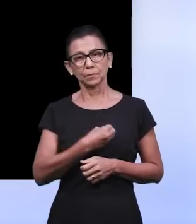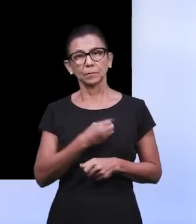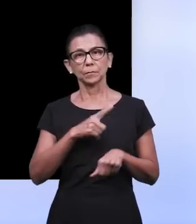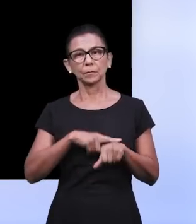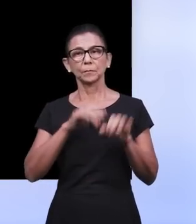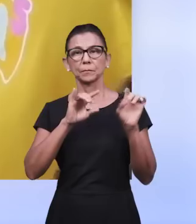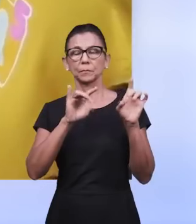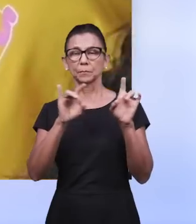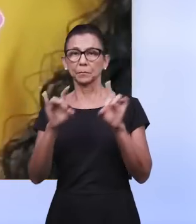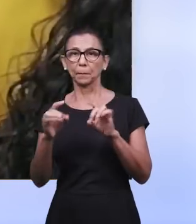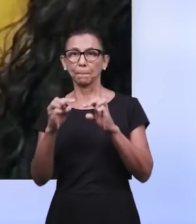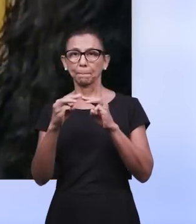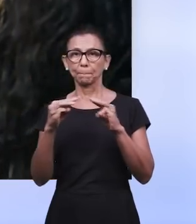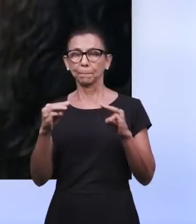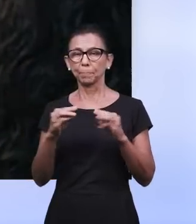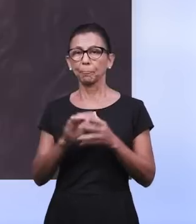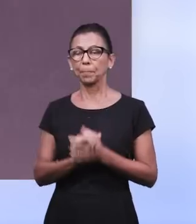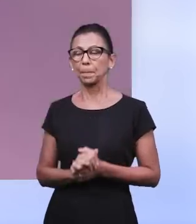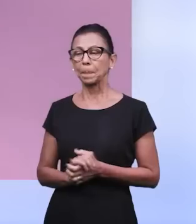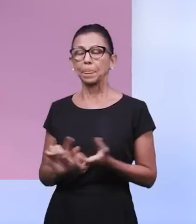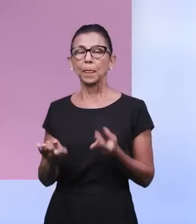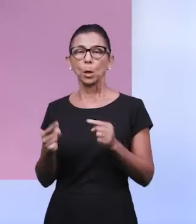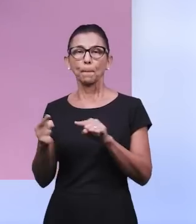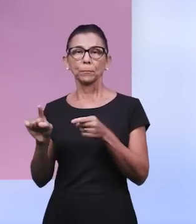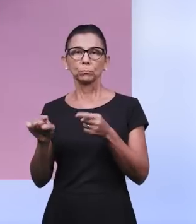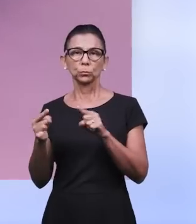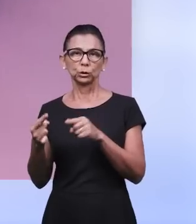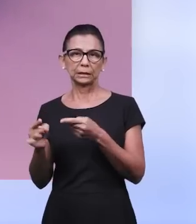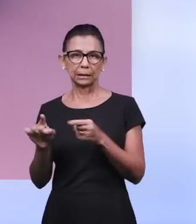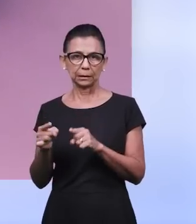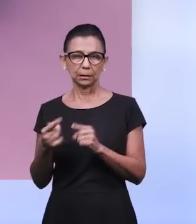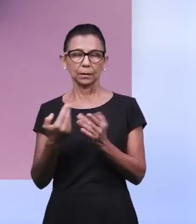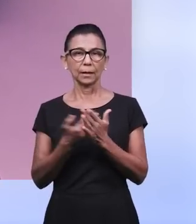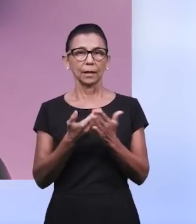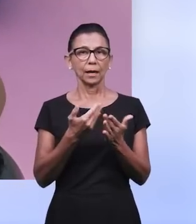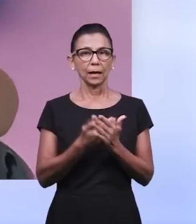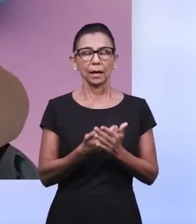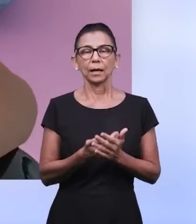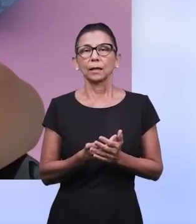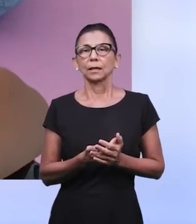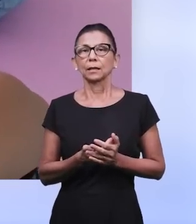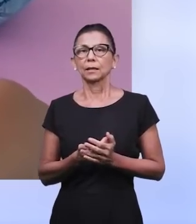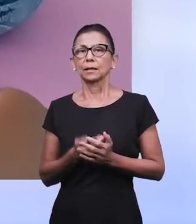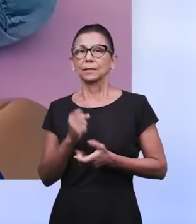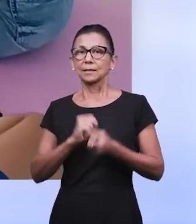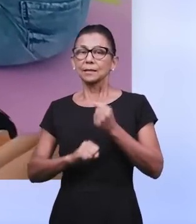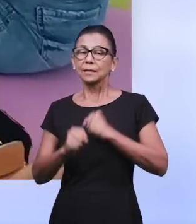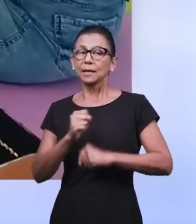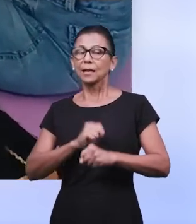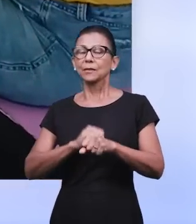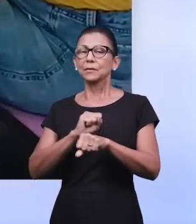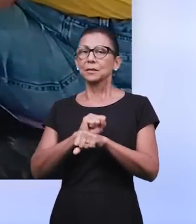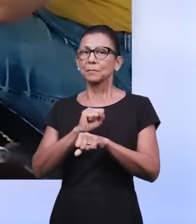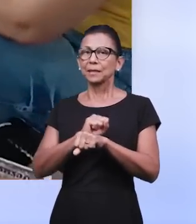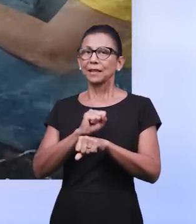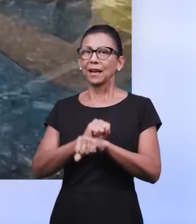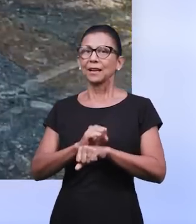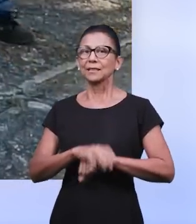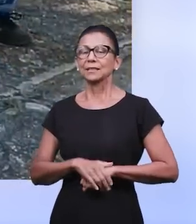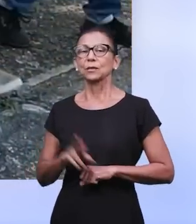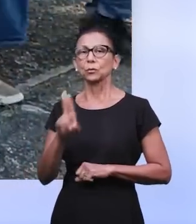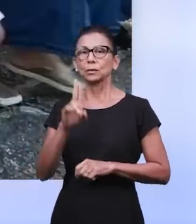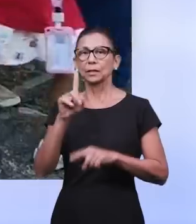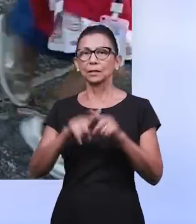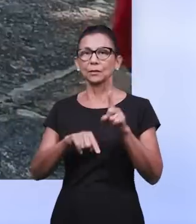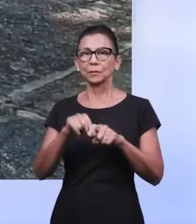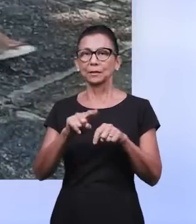santo lugar. Essa aí de musicalização é uma das mais esperadas por eles, que glorificam ao Senhor com instrumentos feitos a partir